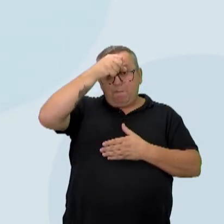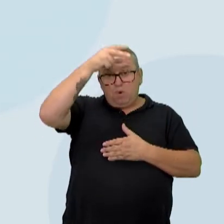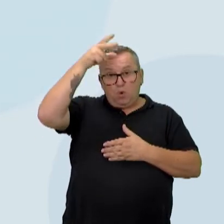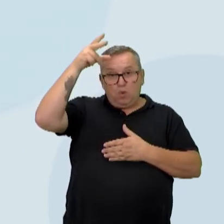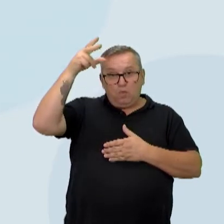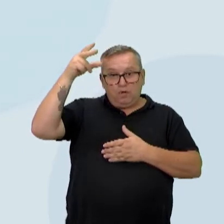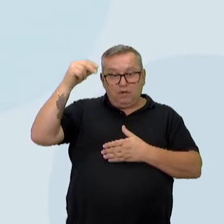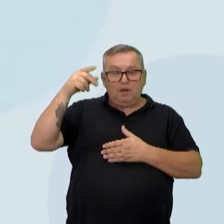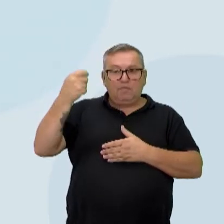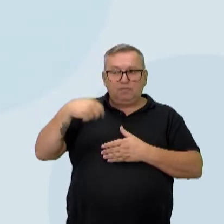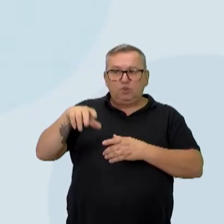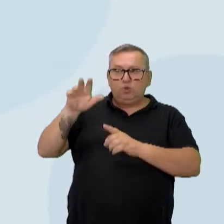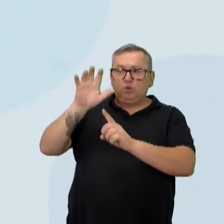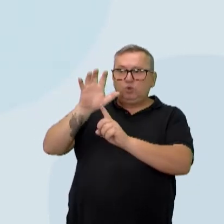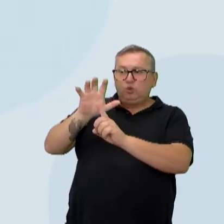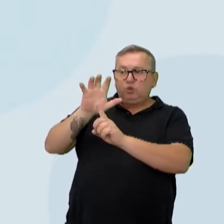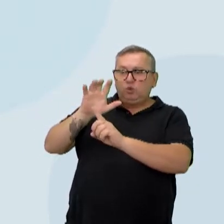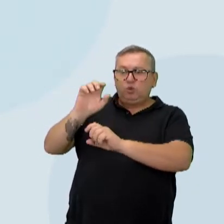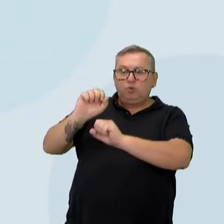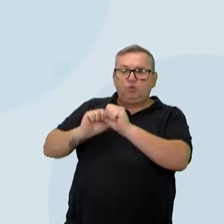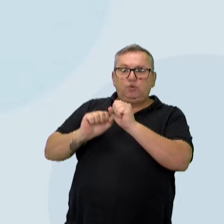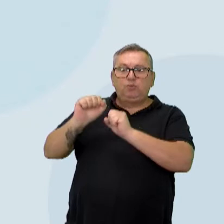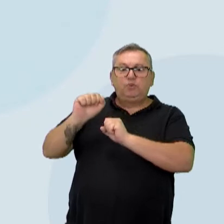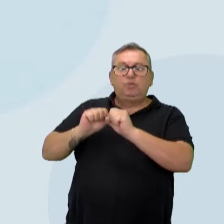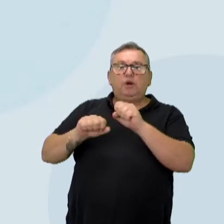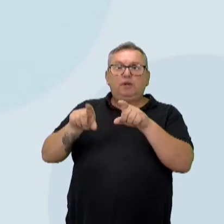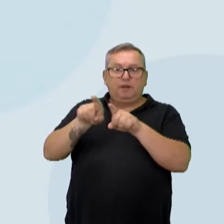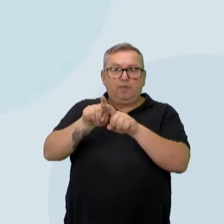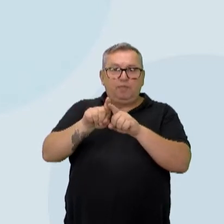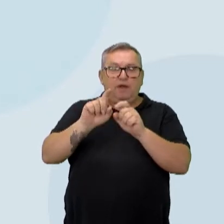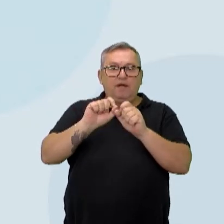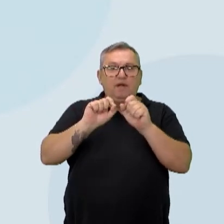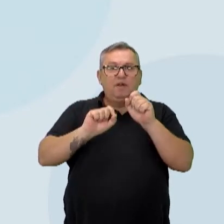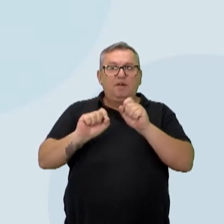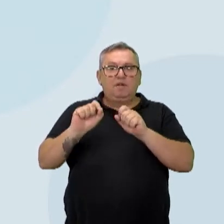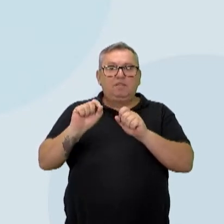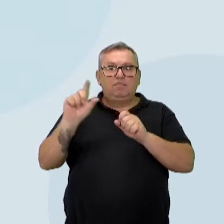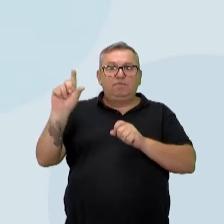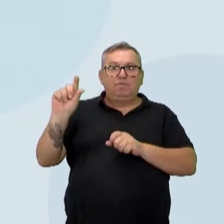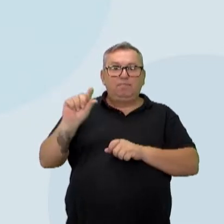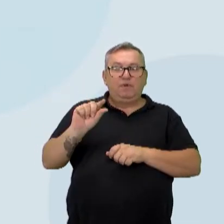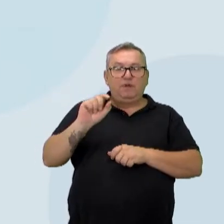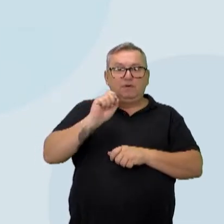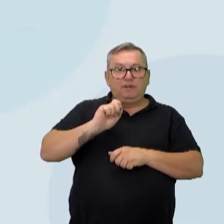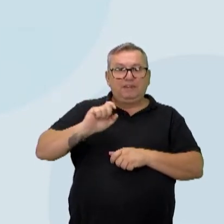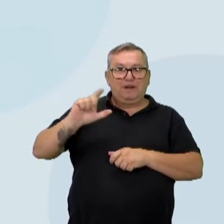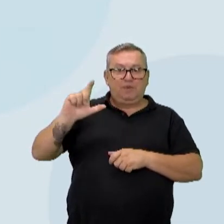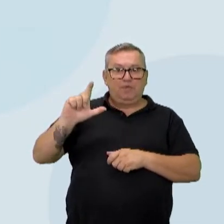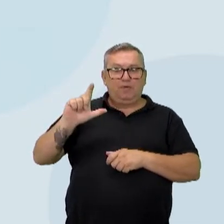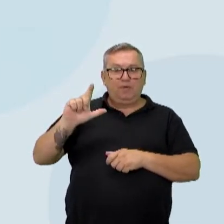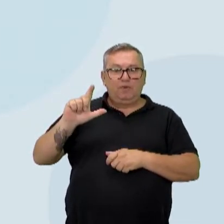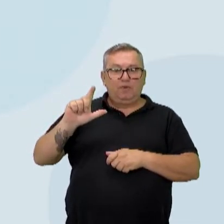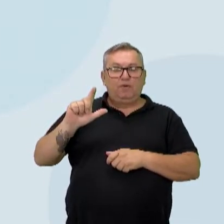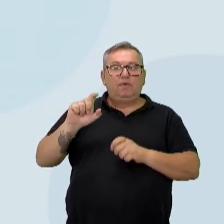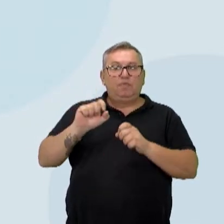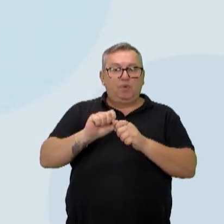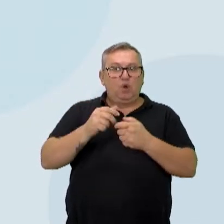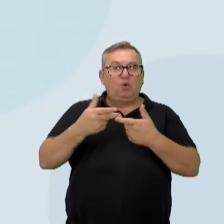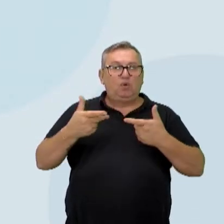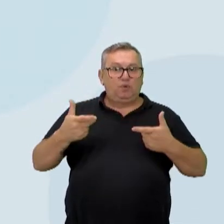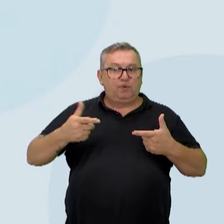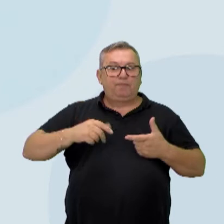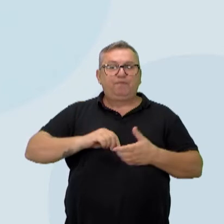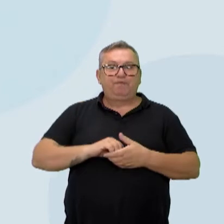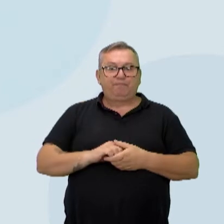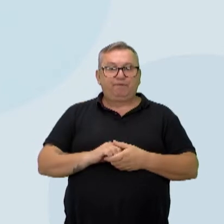os fabricantes de alimentos processados industrialmente a colocar menos sal em seus produtos.